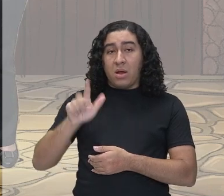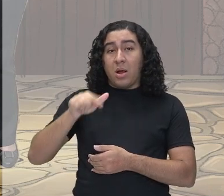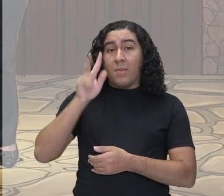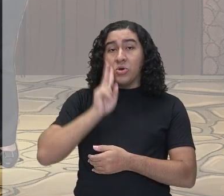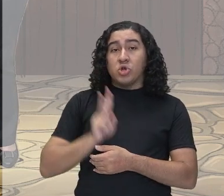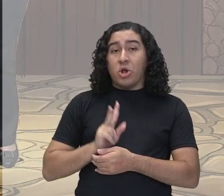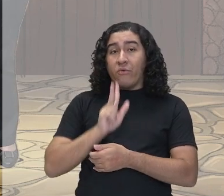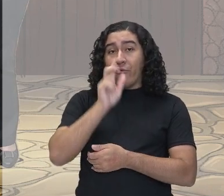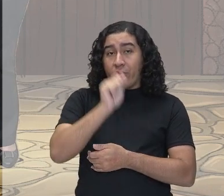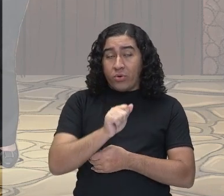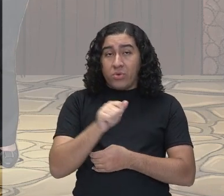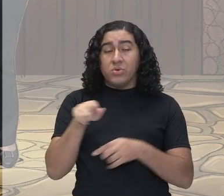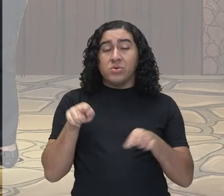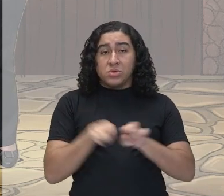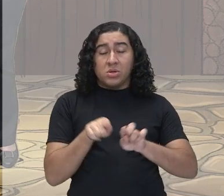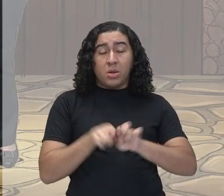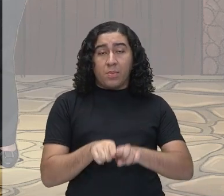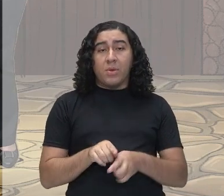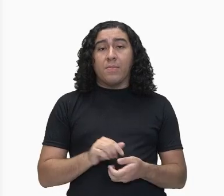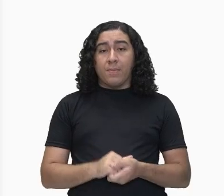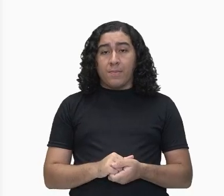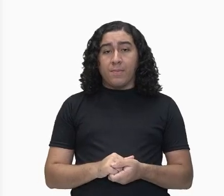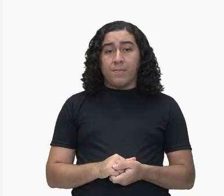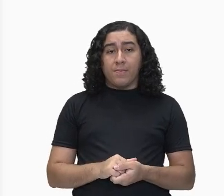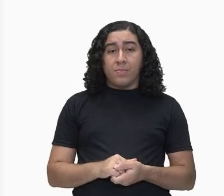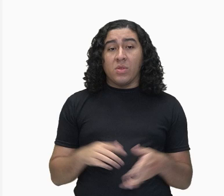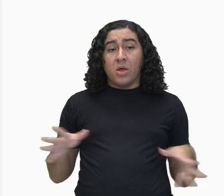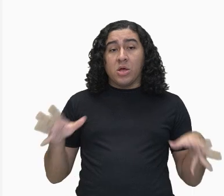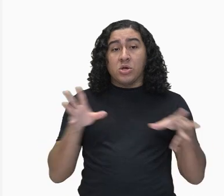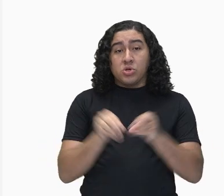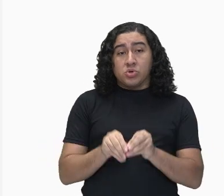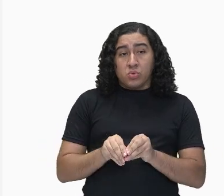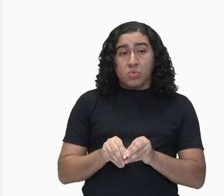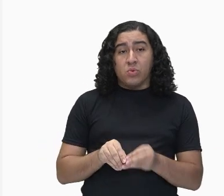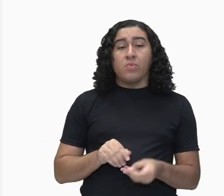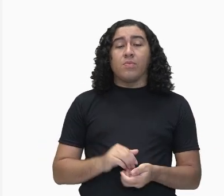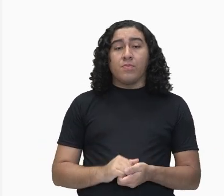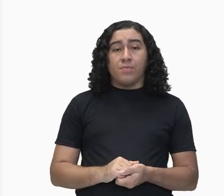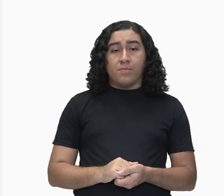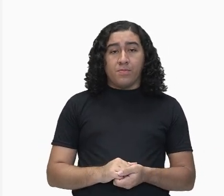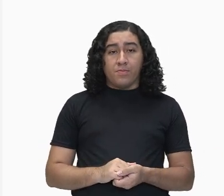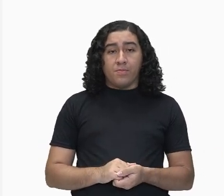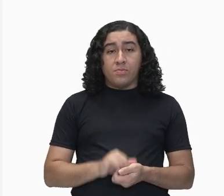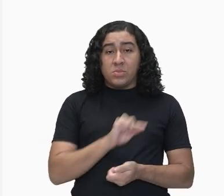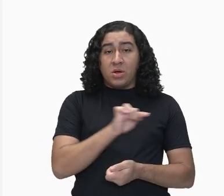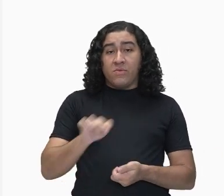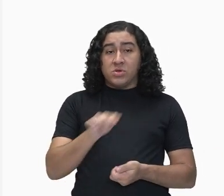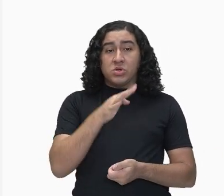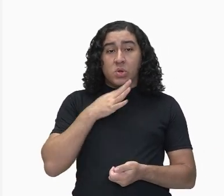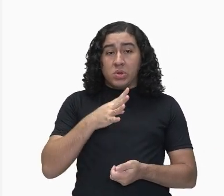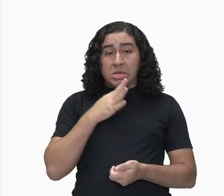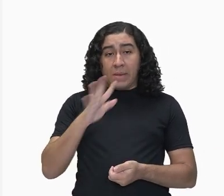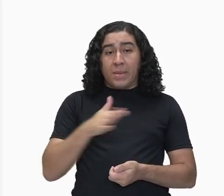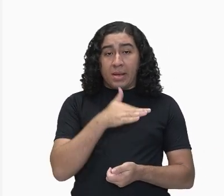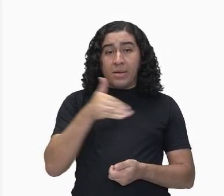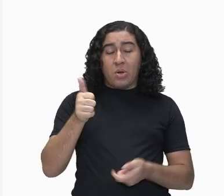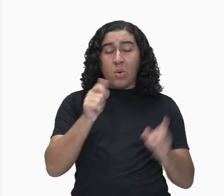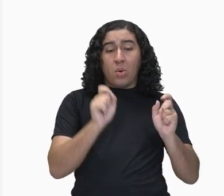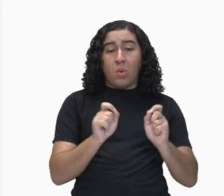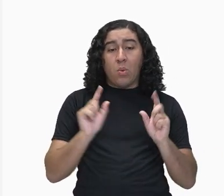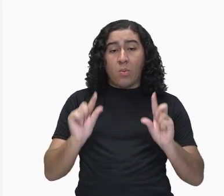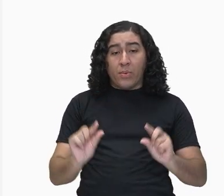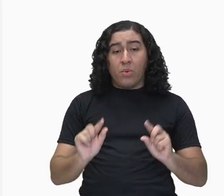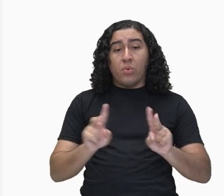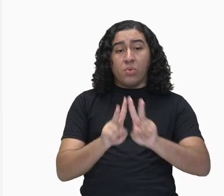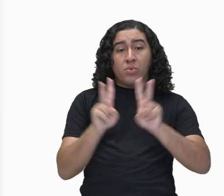forte, comovente. Então, o resumo da obra a gente vai ler para vocês conhecerem, né, um pouquinho do que se